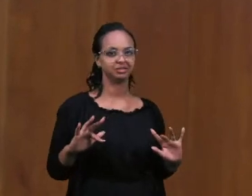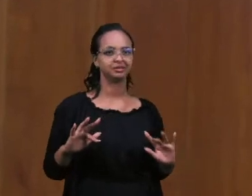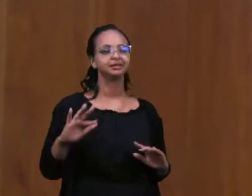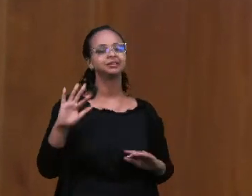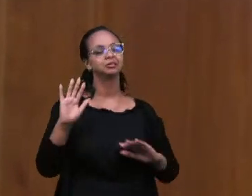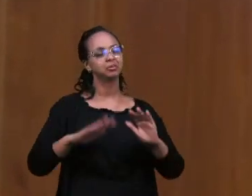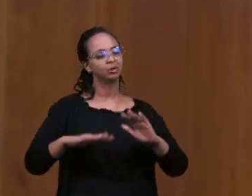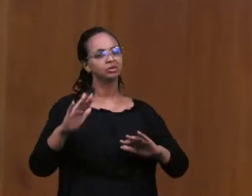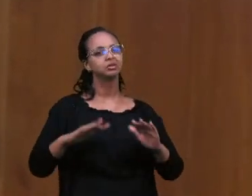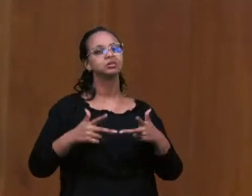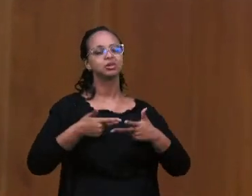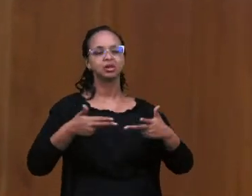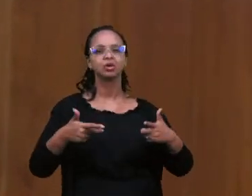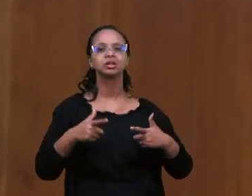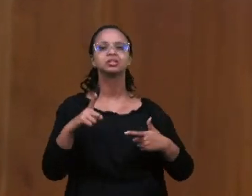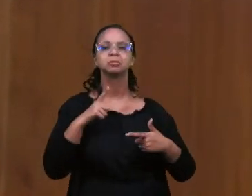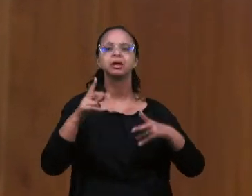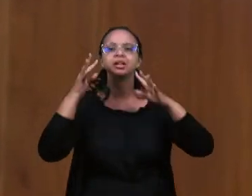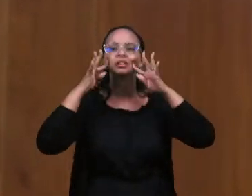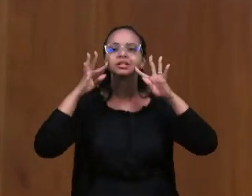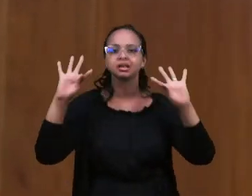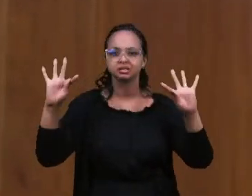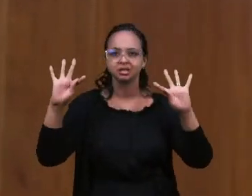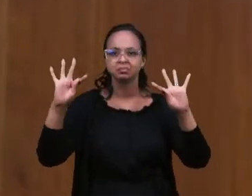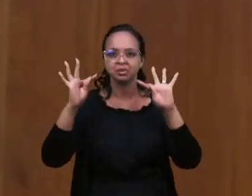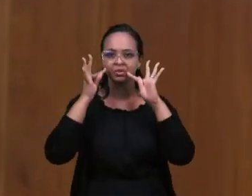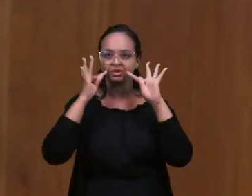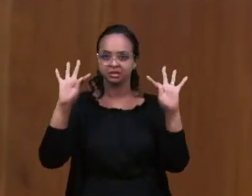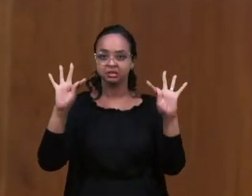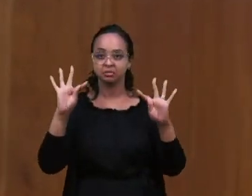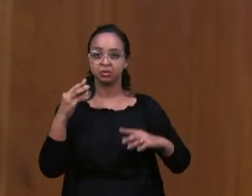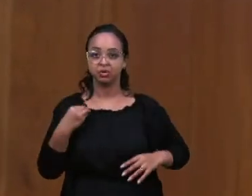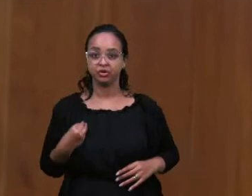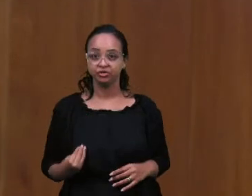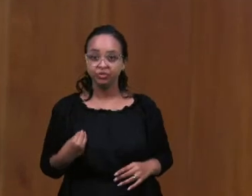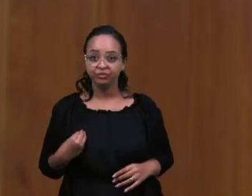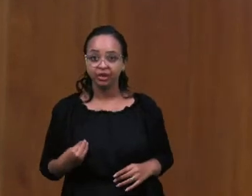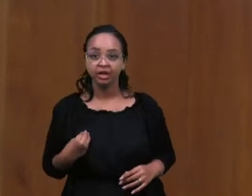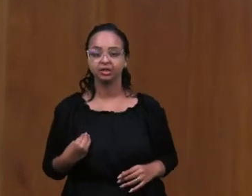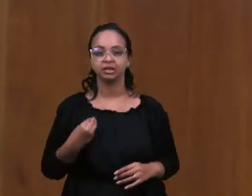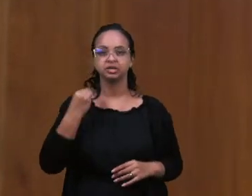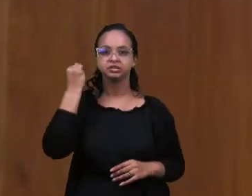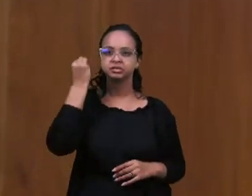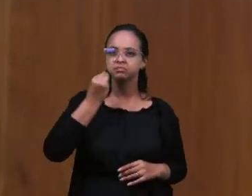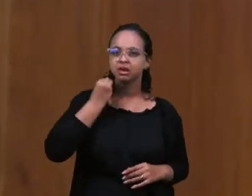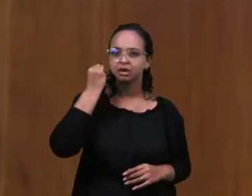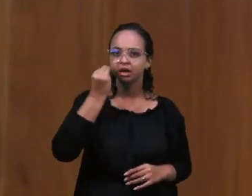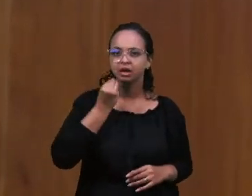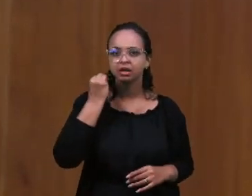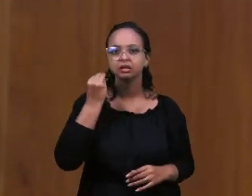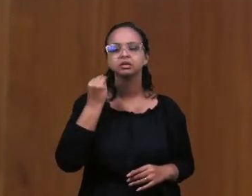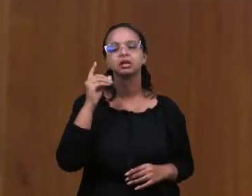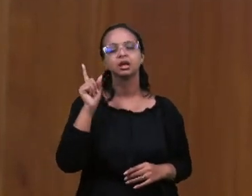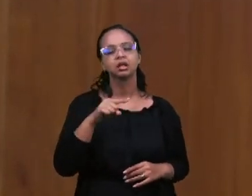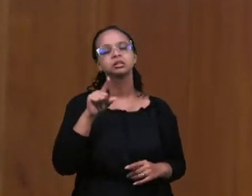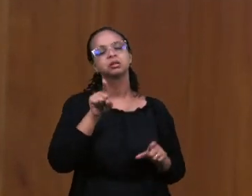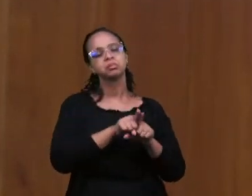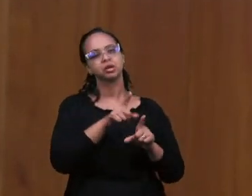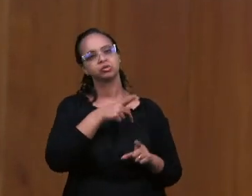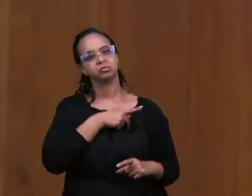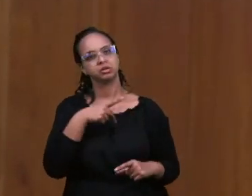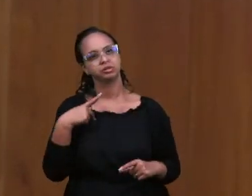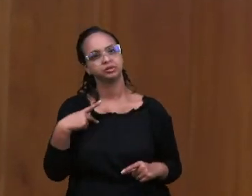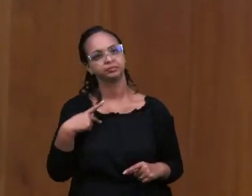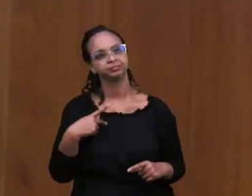outras coisas, com o testemunho, né, de vida, de experiências dos pastores. Nós